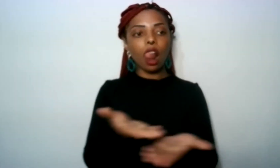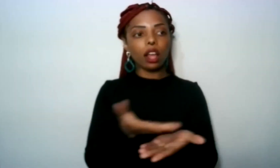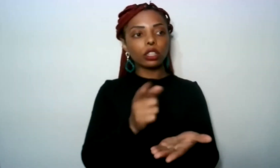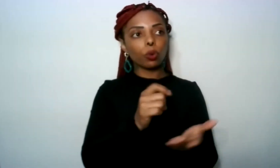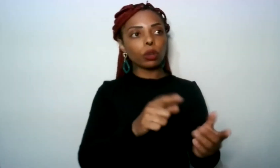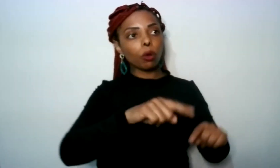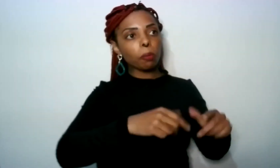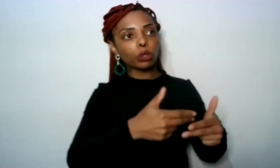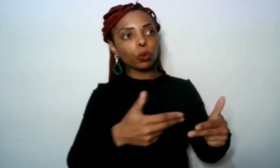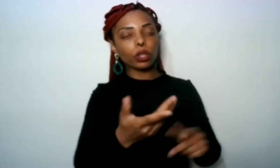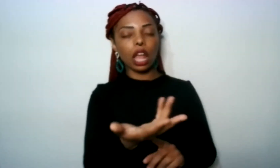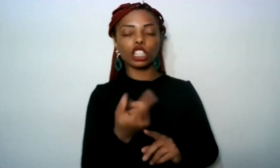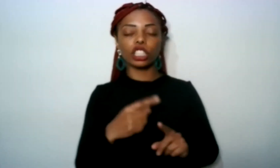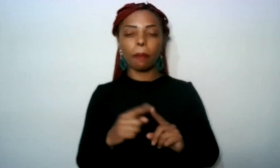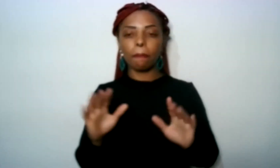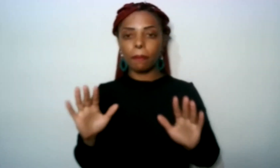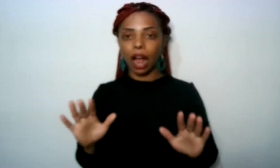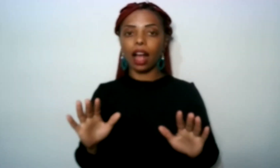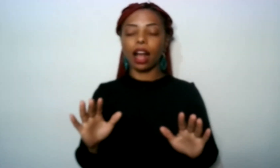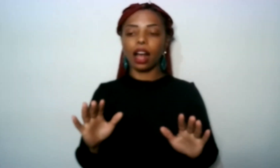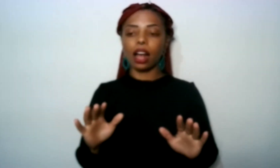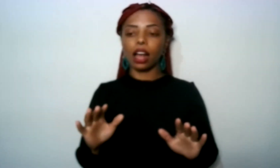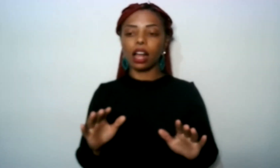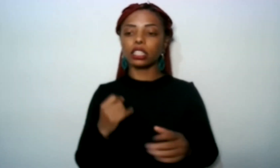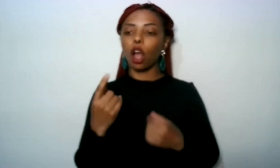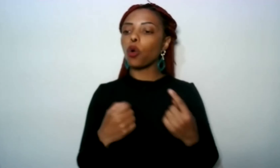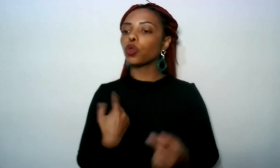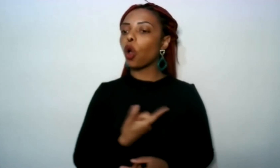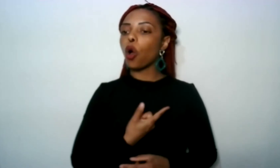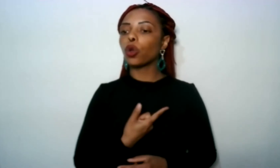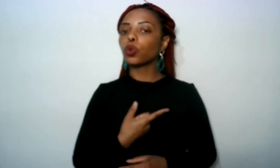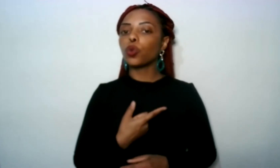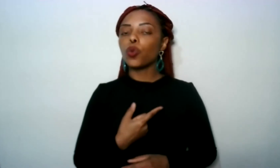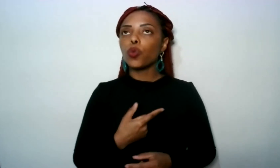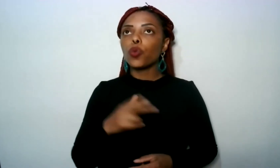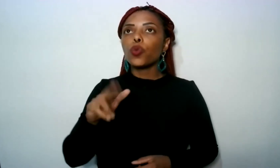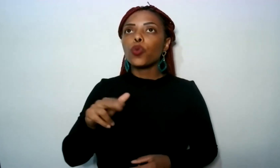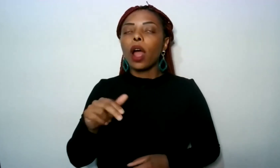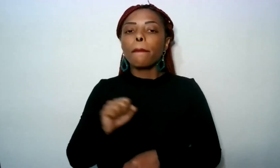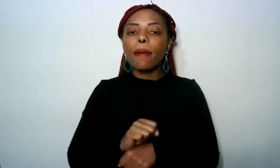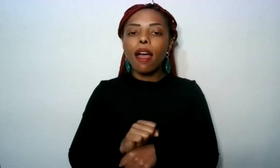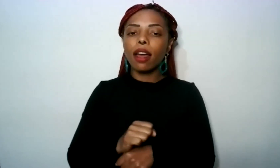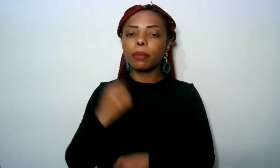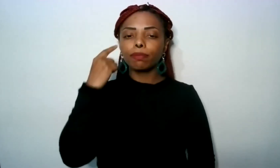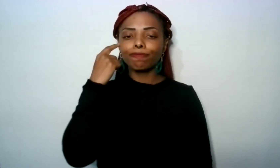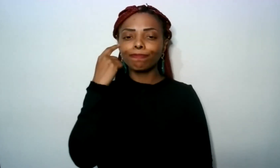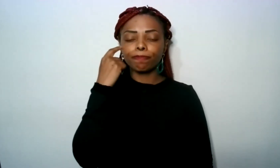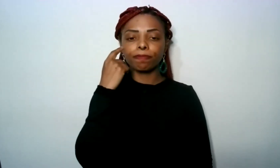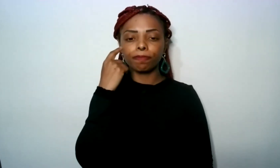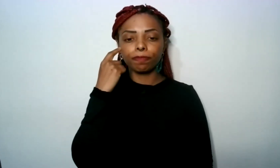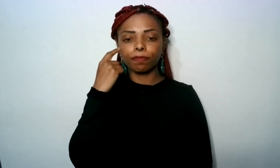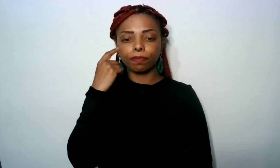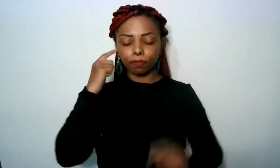mas muitas vezes a gente não para e faz uma análise de nós